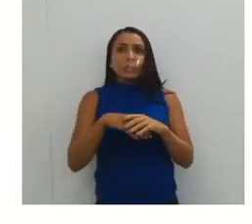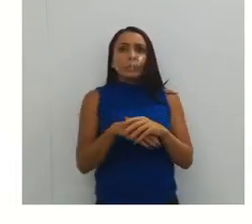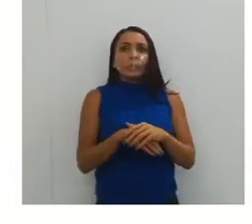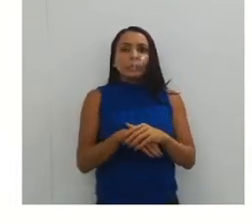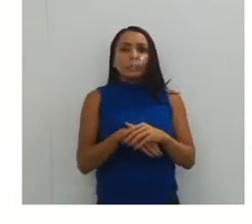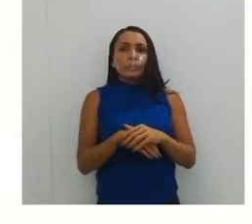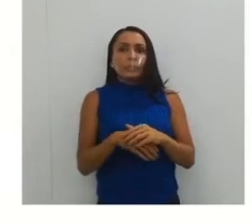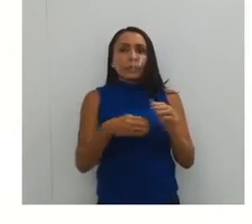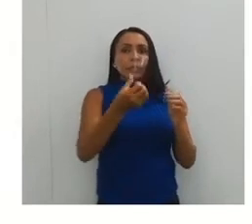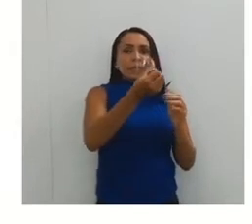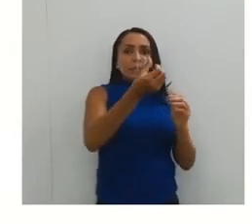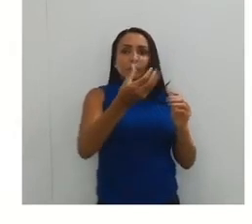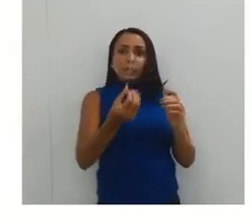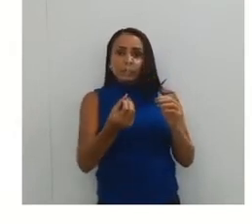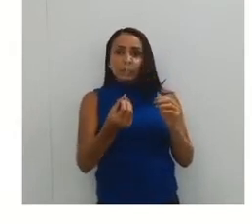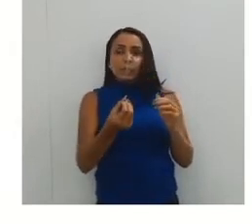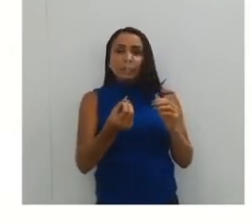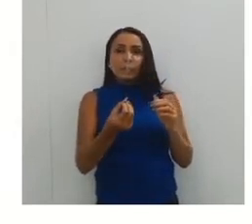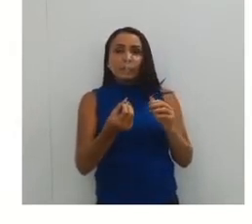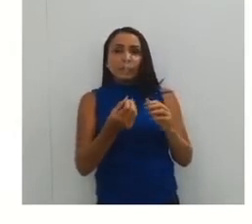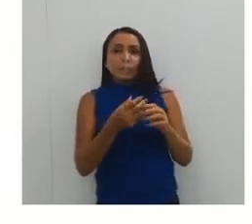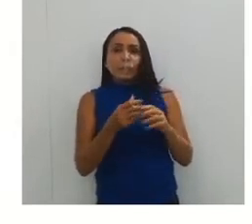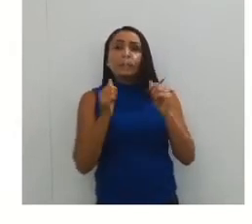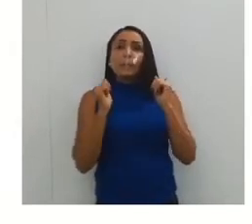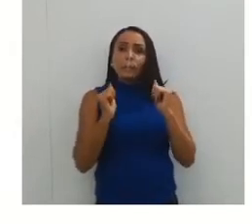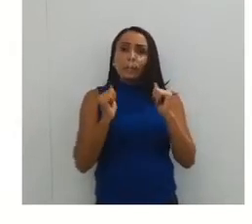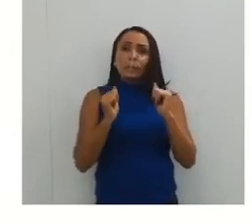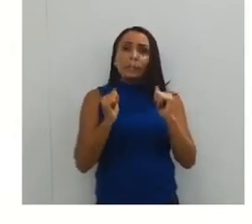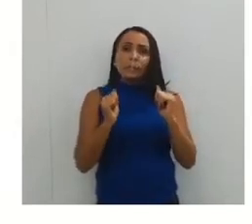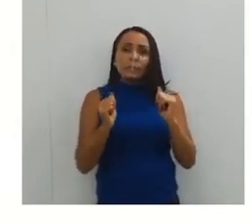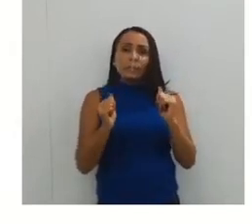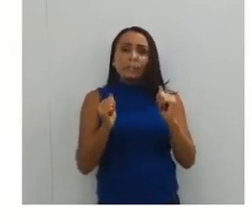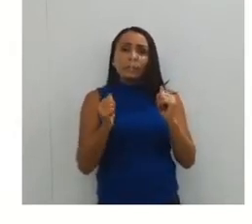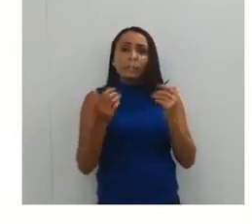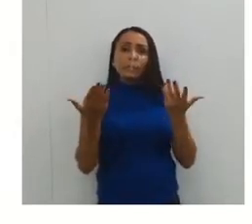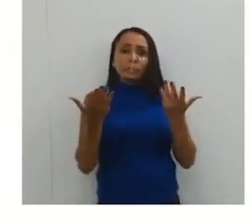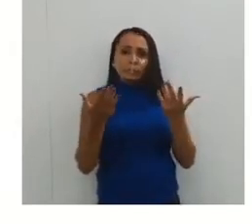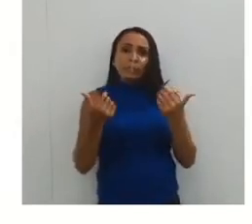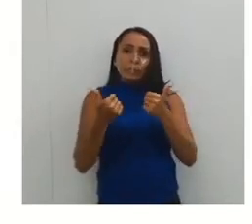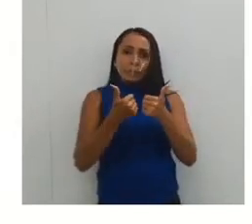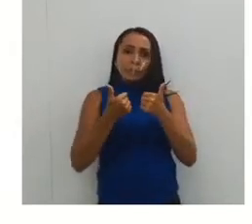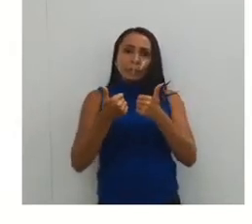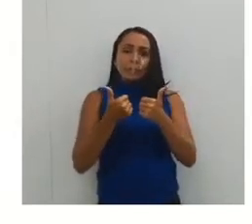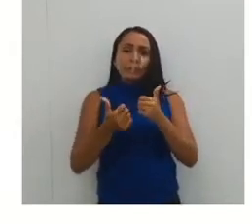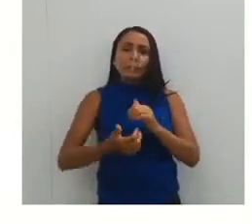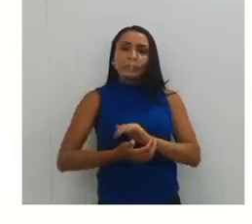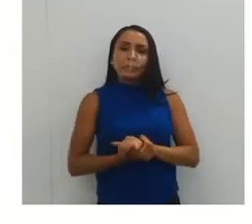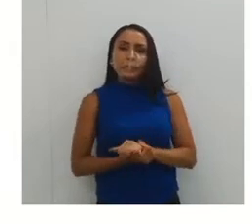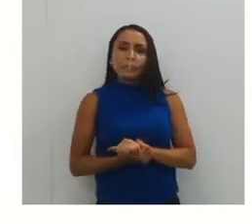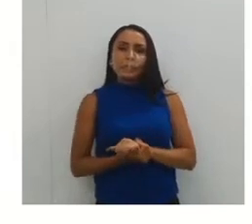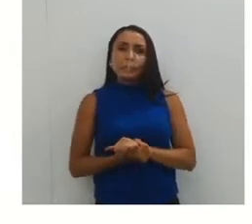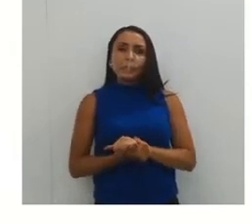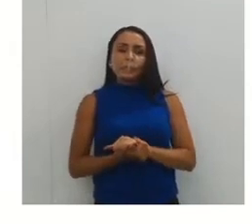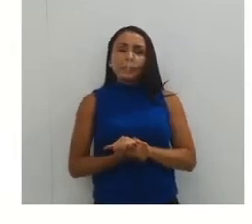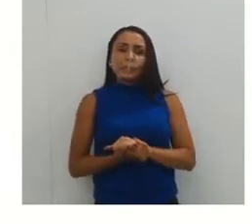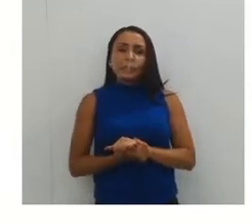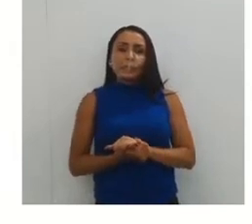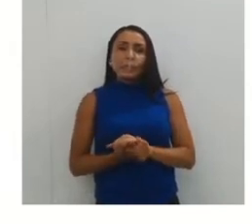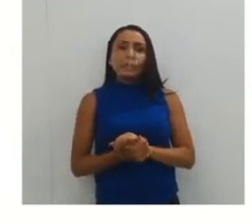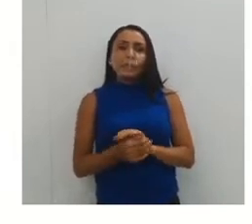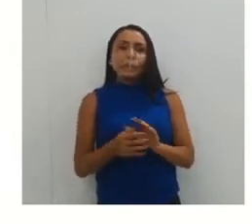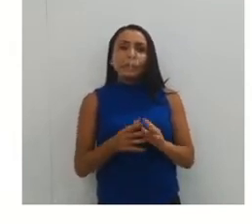menos 4, 60. Então, pode ser nesses dois formatos, beleza? E agora aí, ó, veja que nós